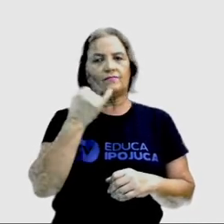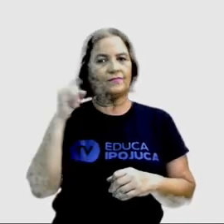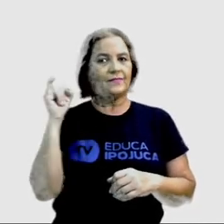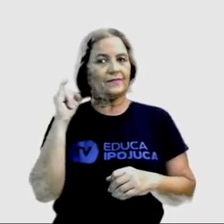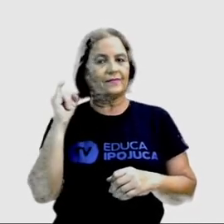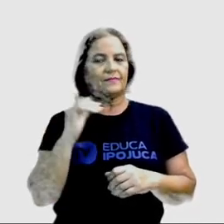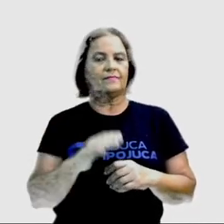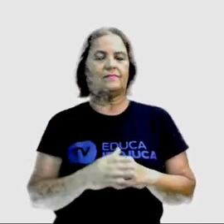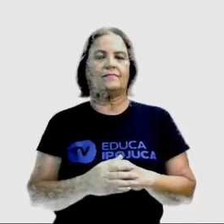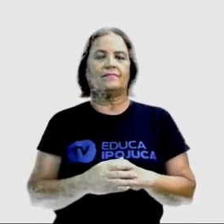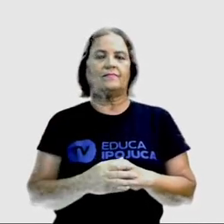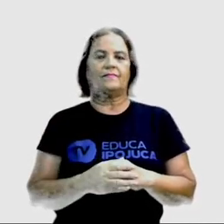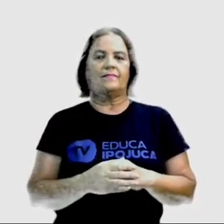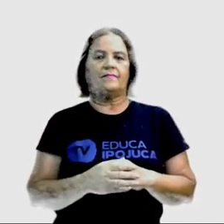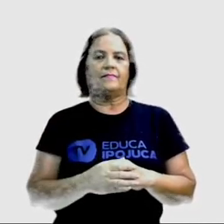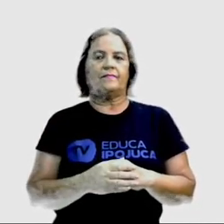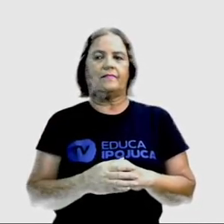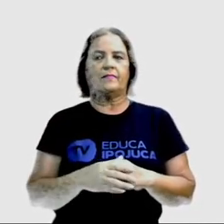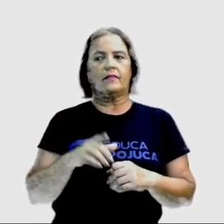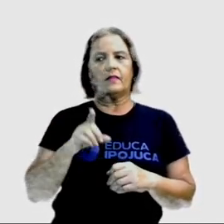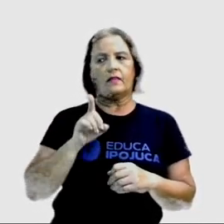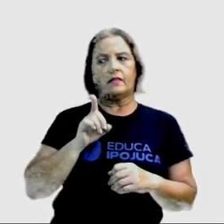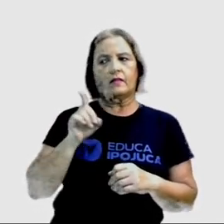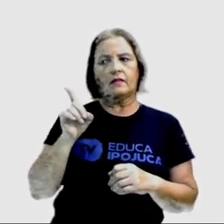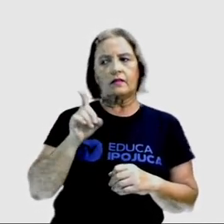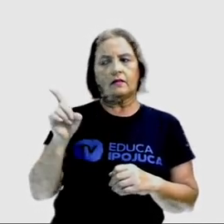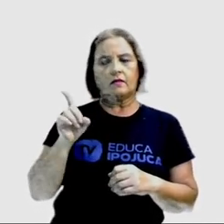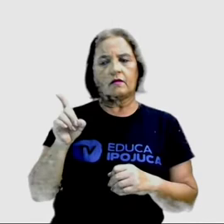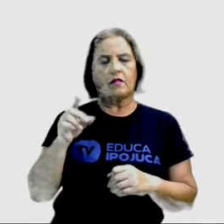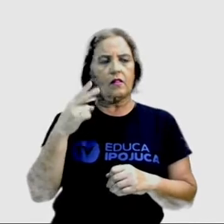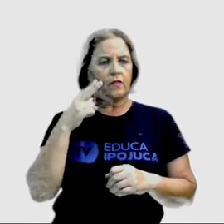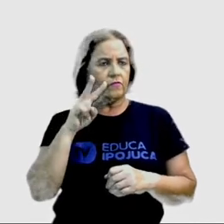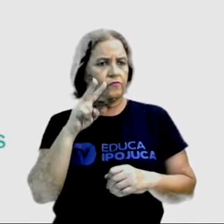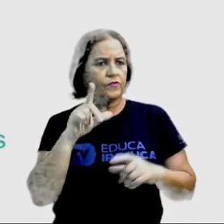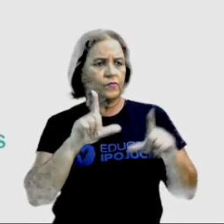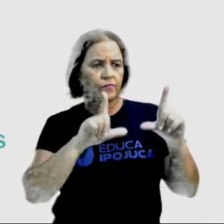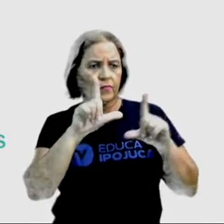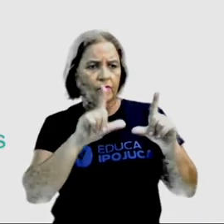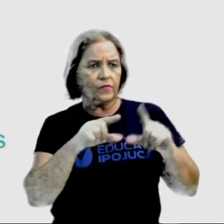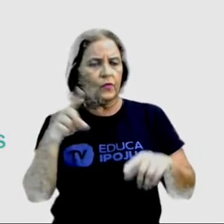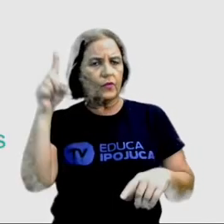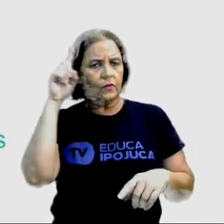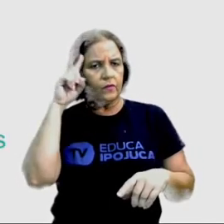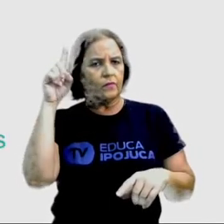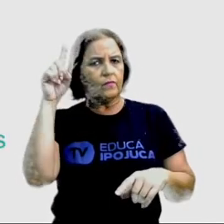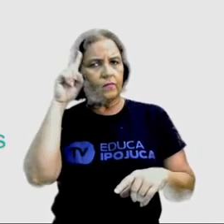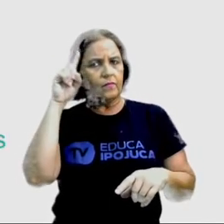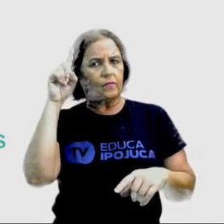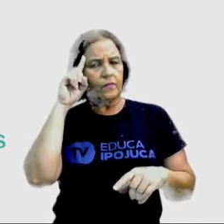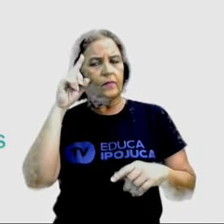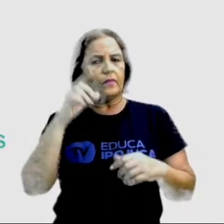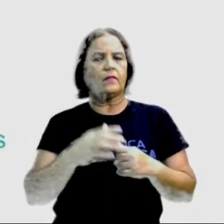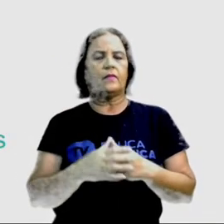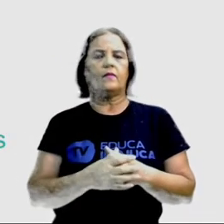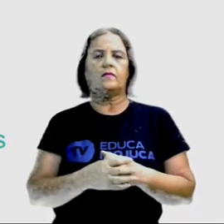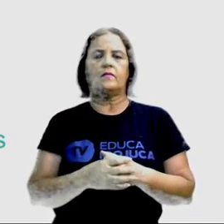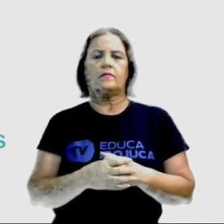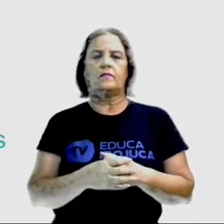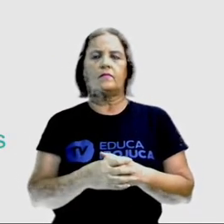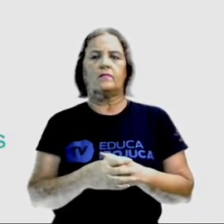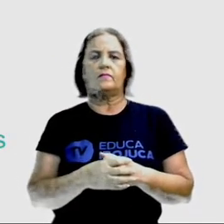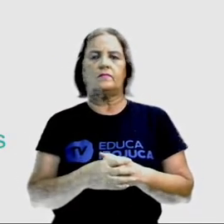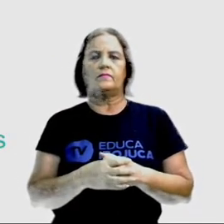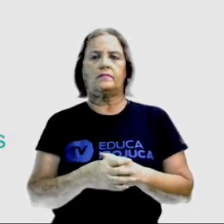day? Ela assiste TV todos os dias. Vamos lá. Do we